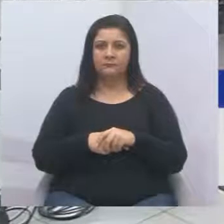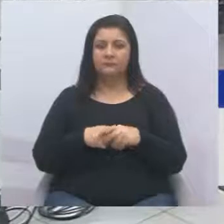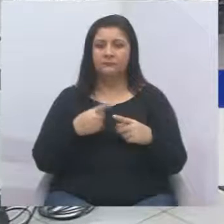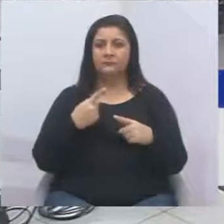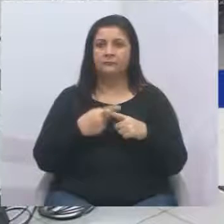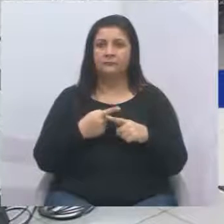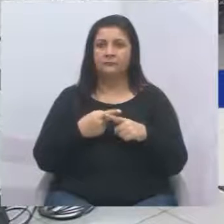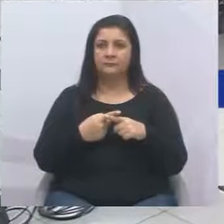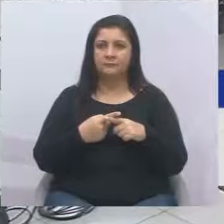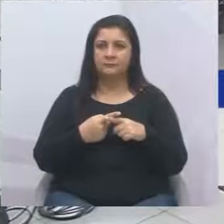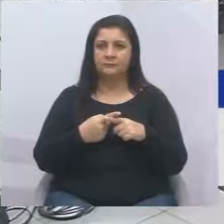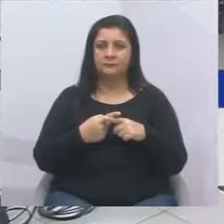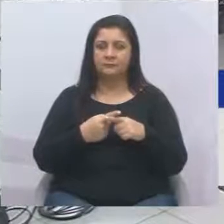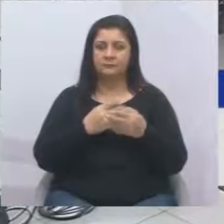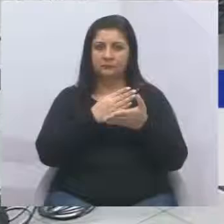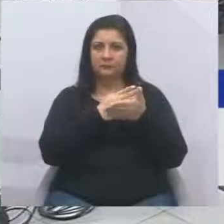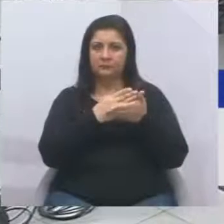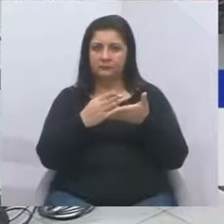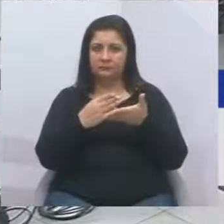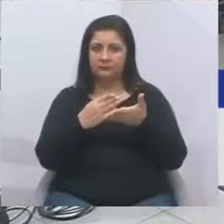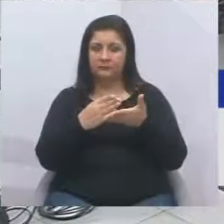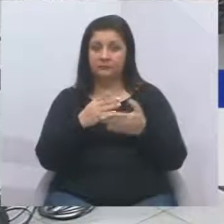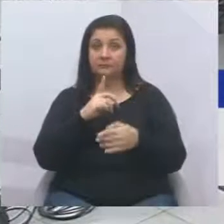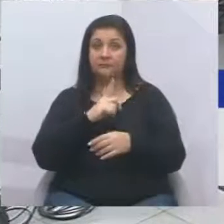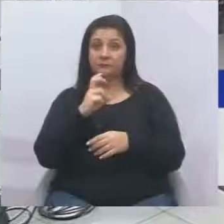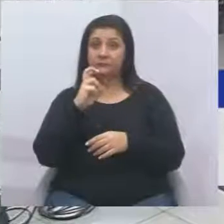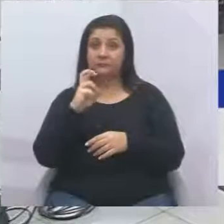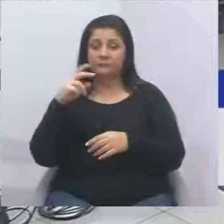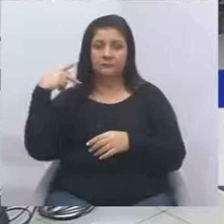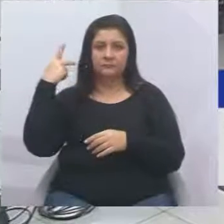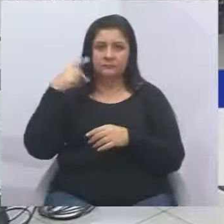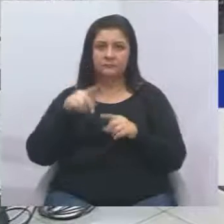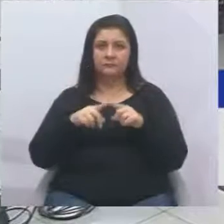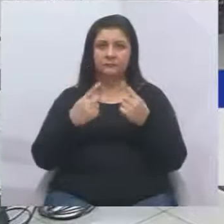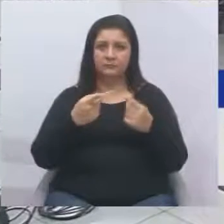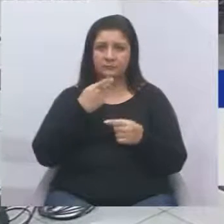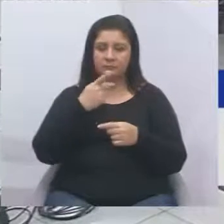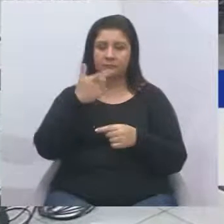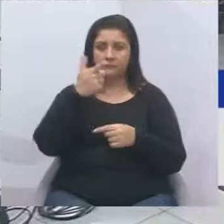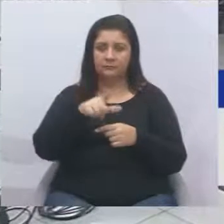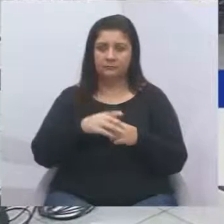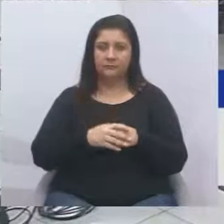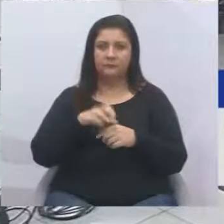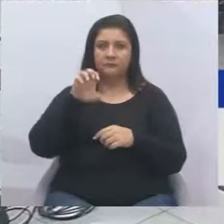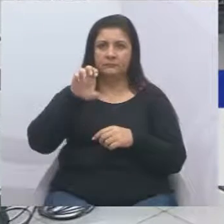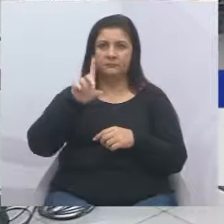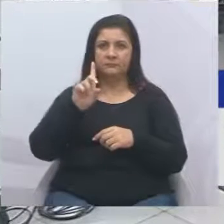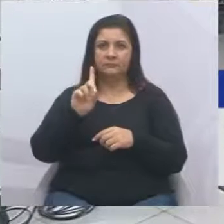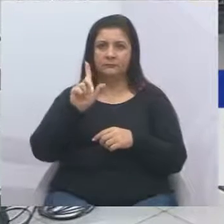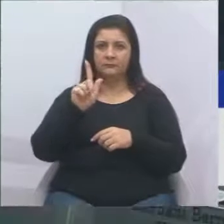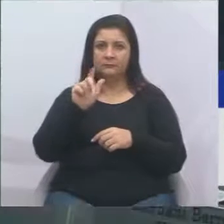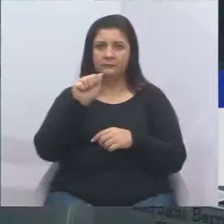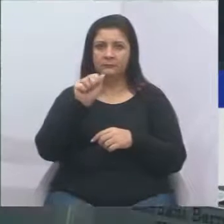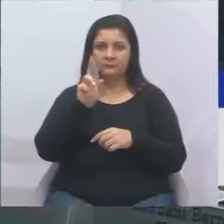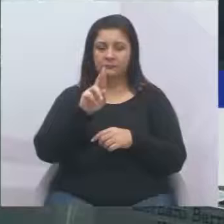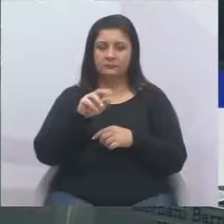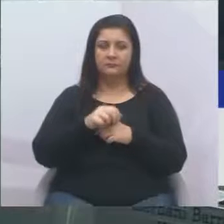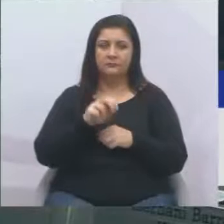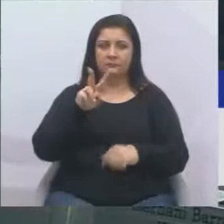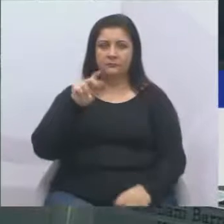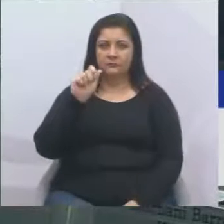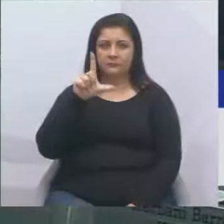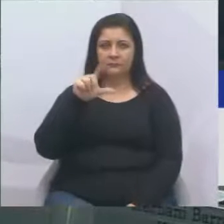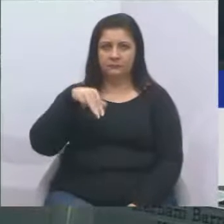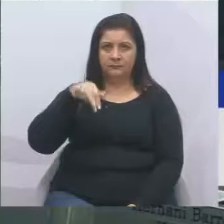porque na página inicial do projeto só tínhamos 5, mas eu vou citá-los novamente. Vereador Edgar Sasaki, Valmir do Meia Lua, Maria